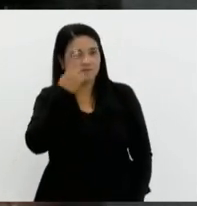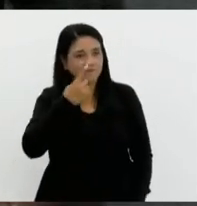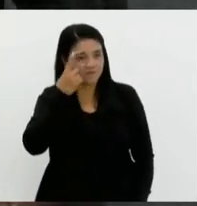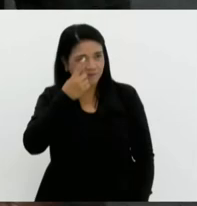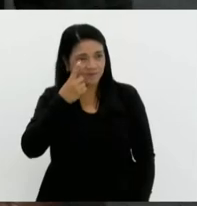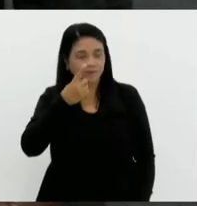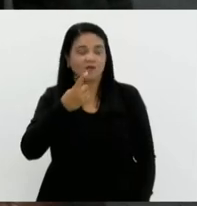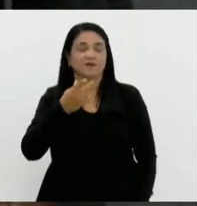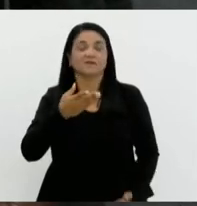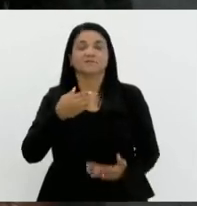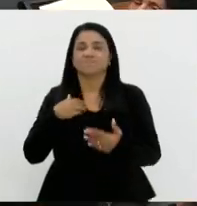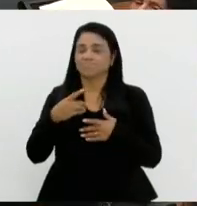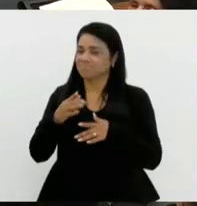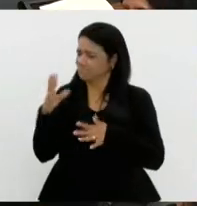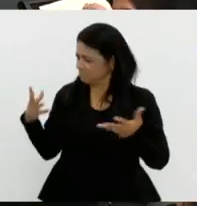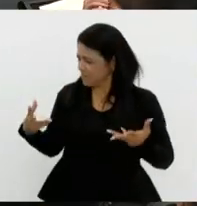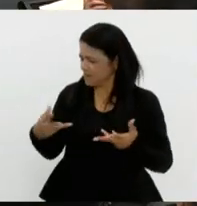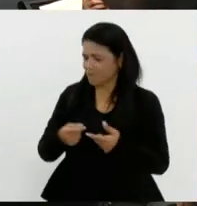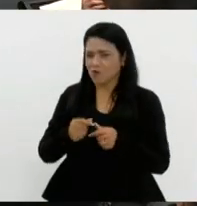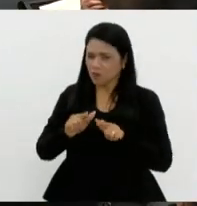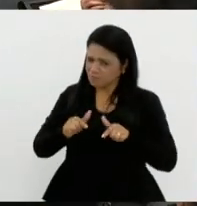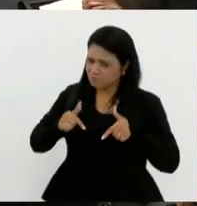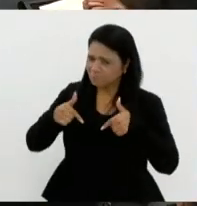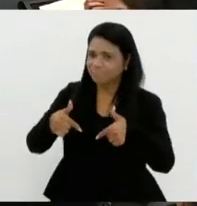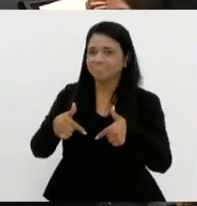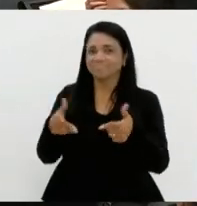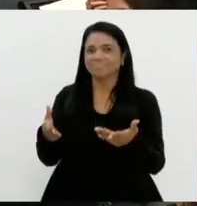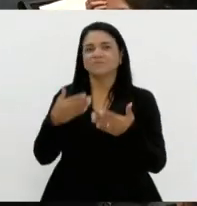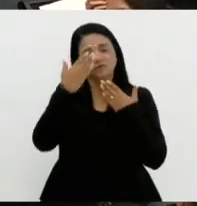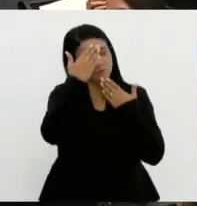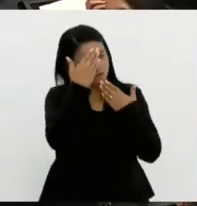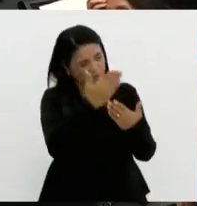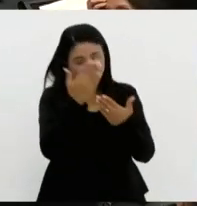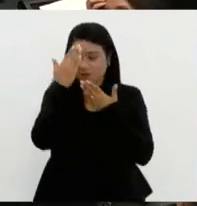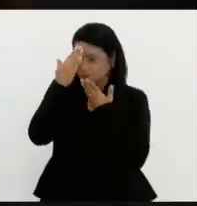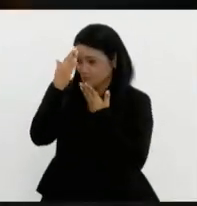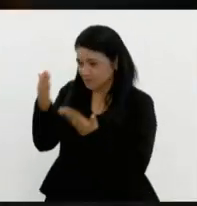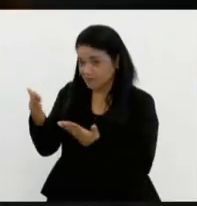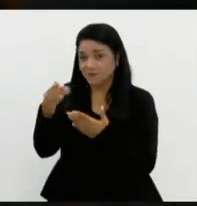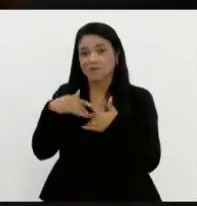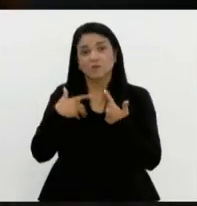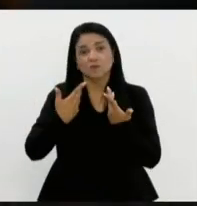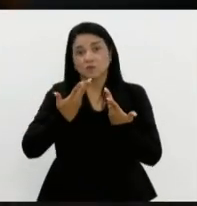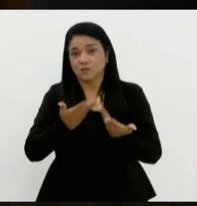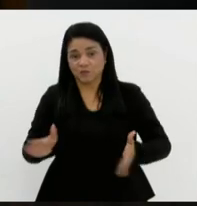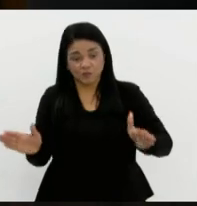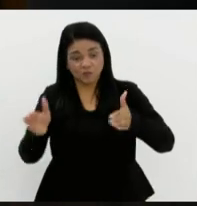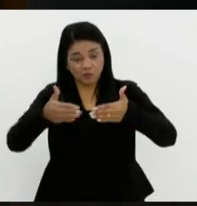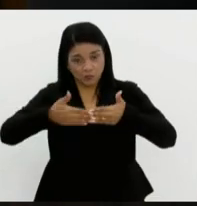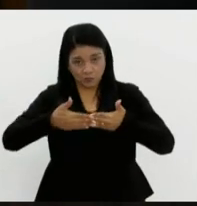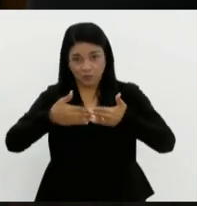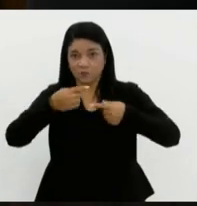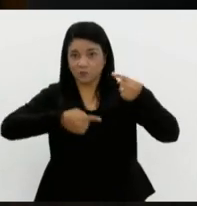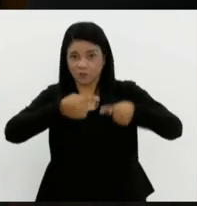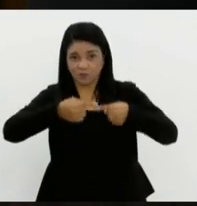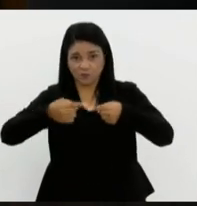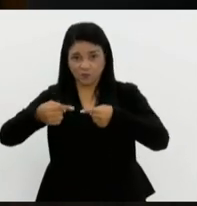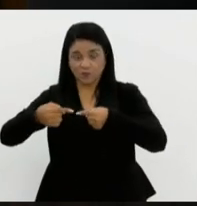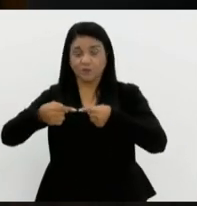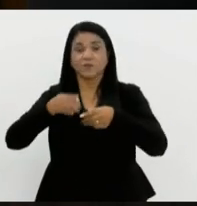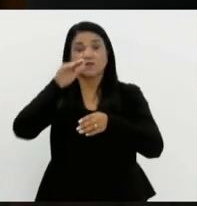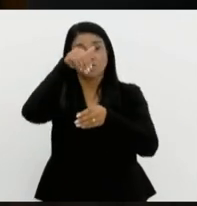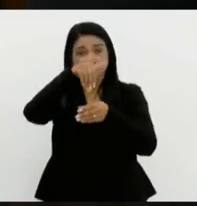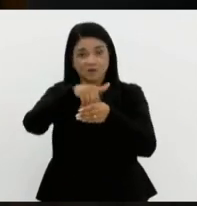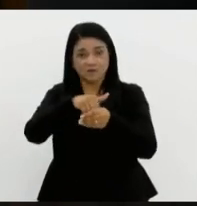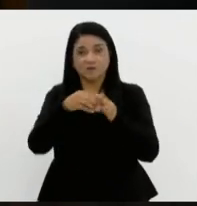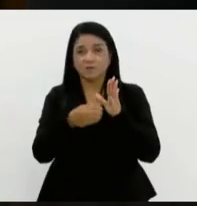e combativa. Eu que agradeço. Obrigada, presidente. Obrigado, meu amor, também. Muito obrigado. Não havendo mais quem queira discutir, encerrada a discussão. Em votação,